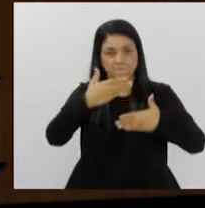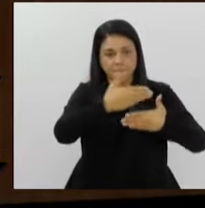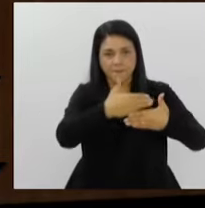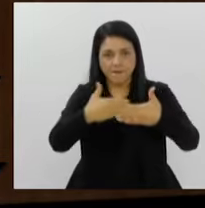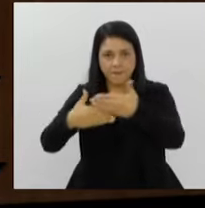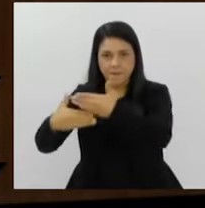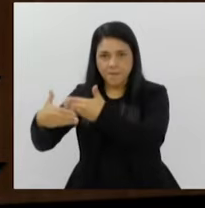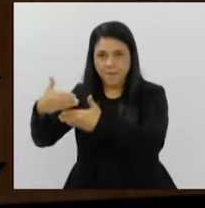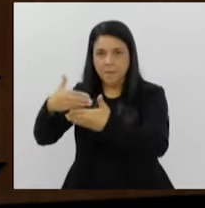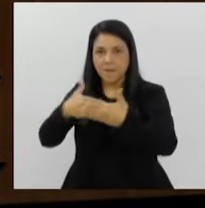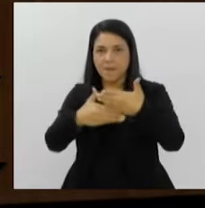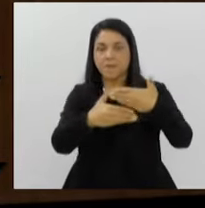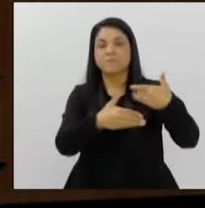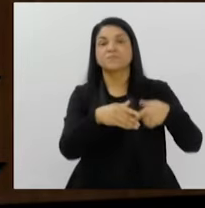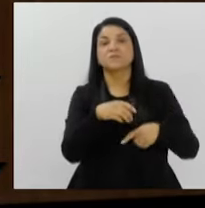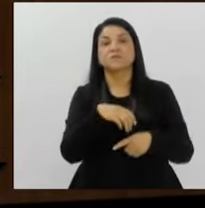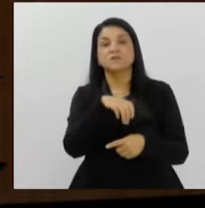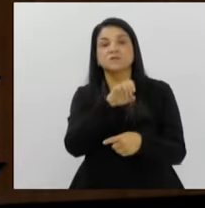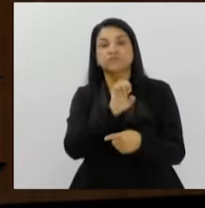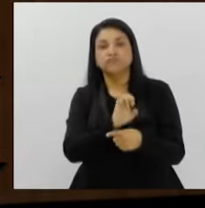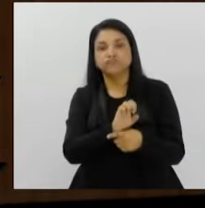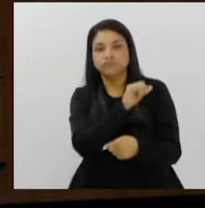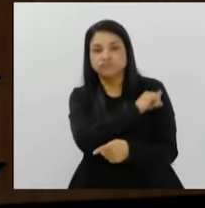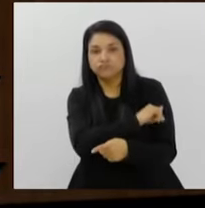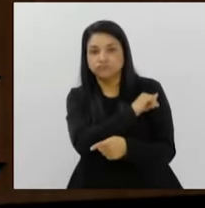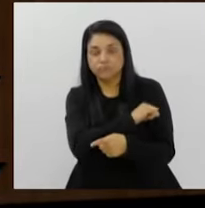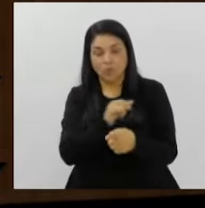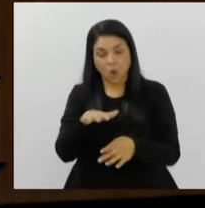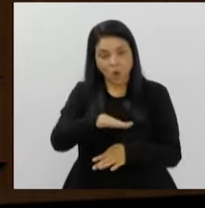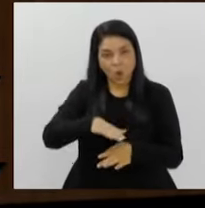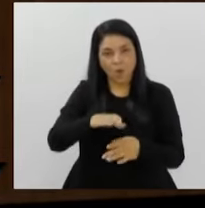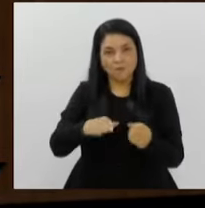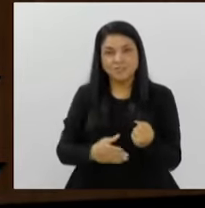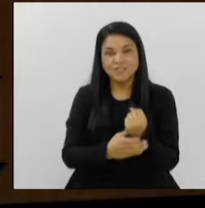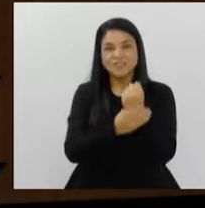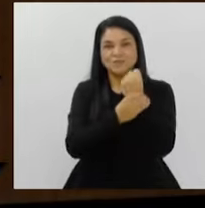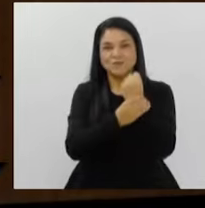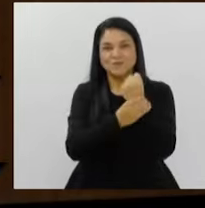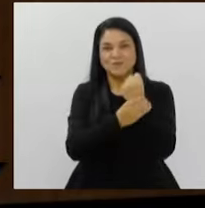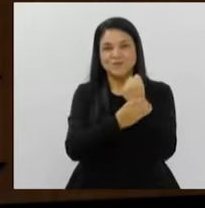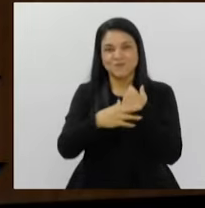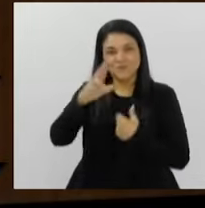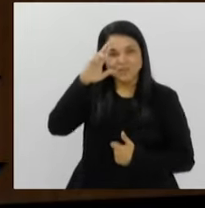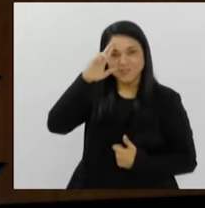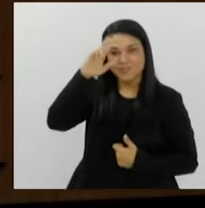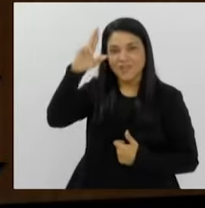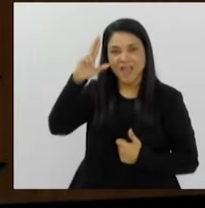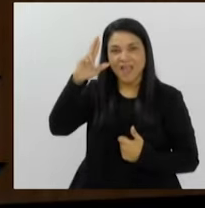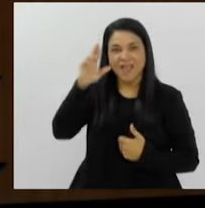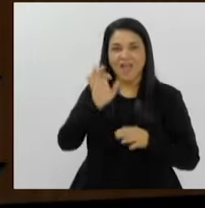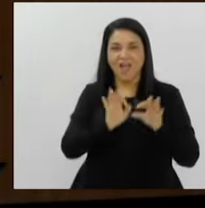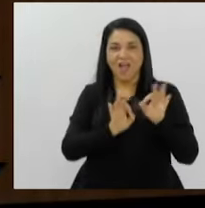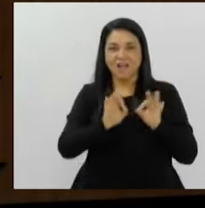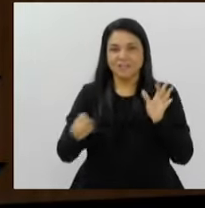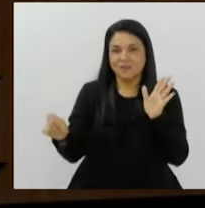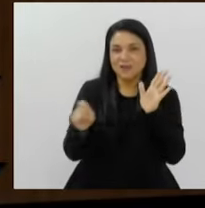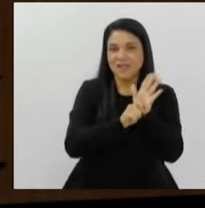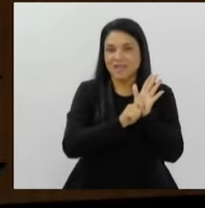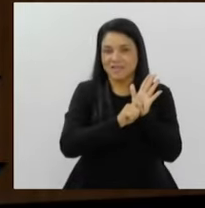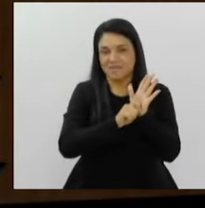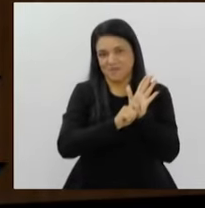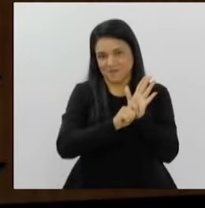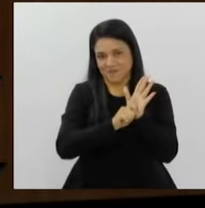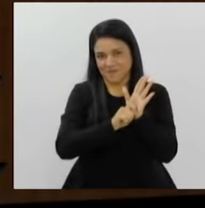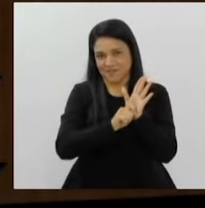Rio de Janeiro virou local seguro para chefes de organizações criminosas de